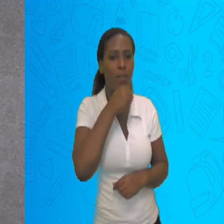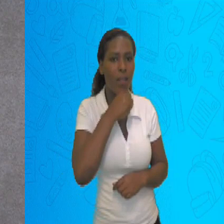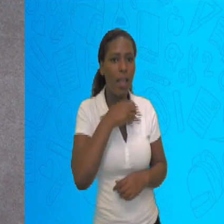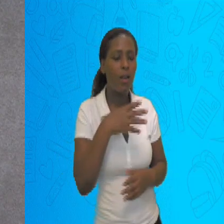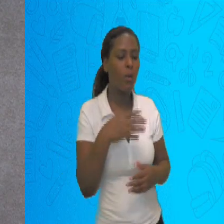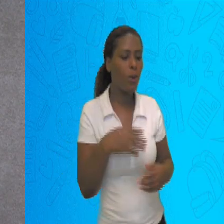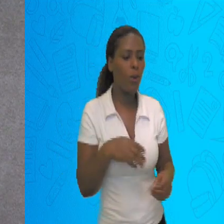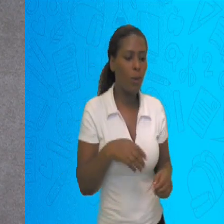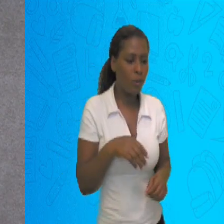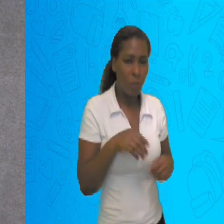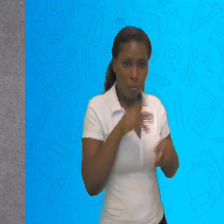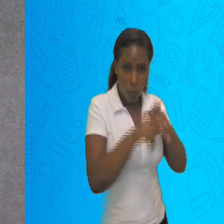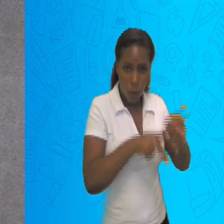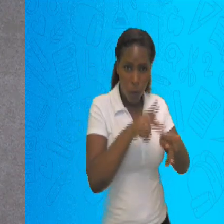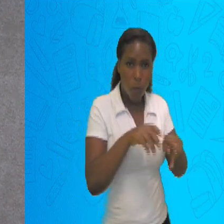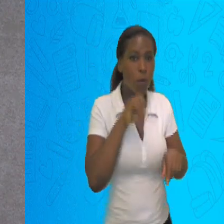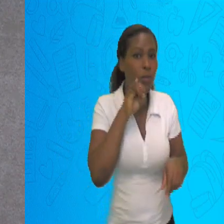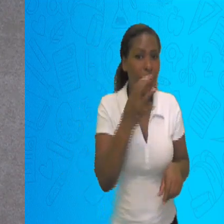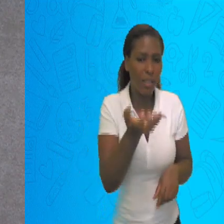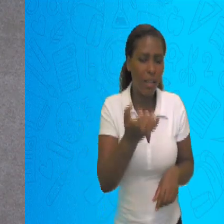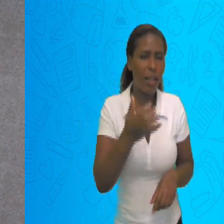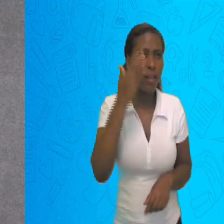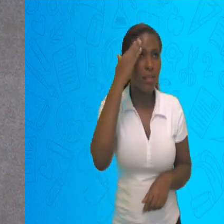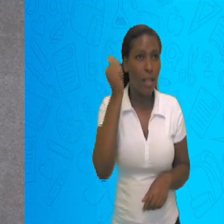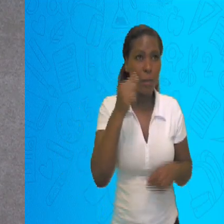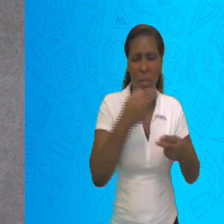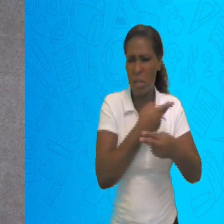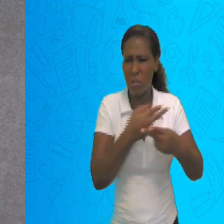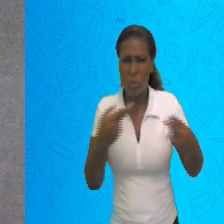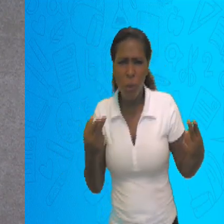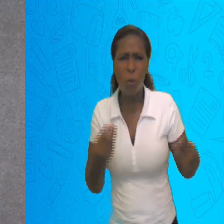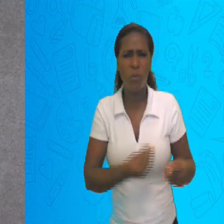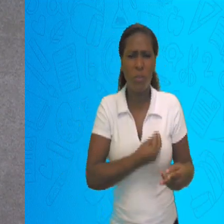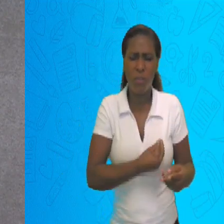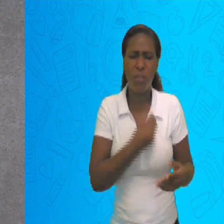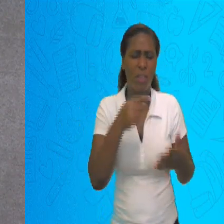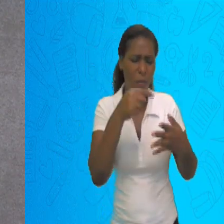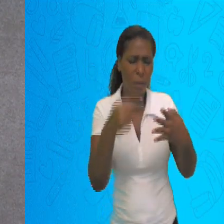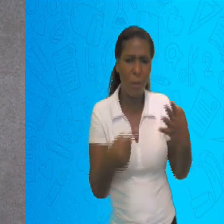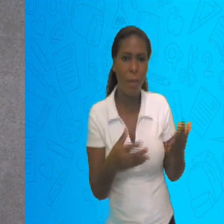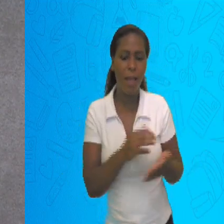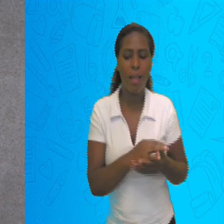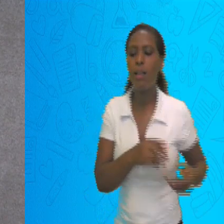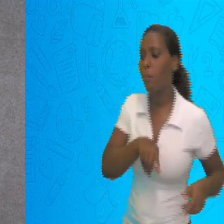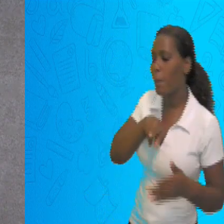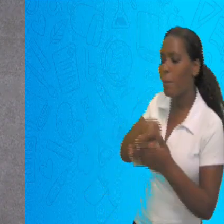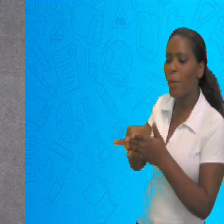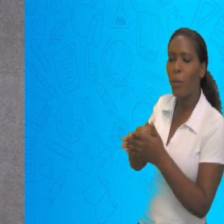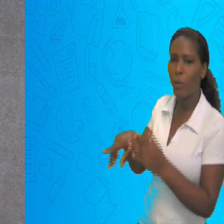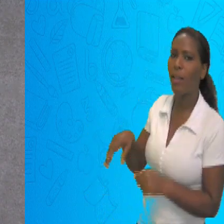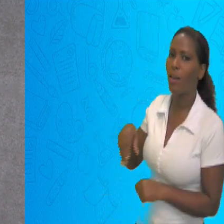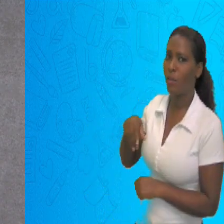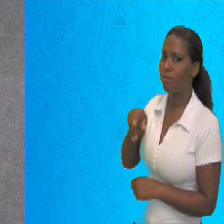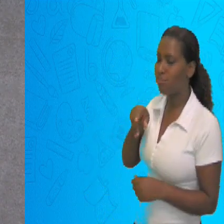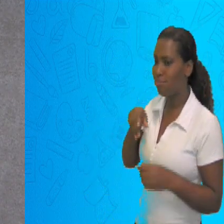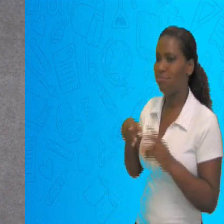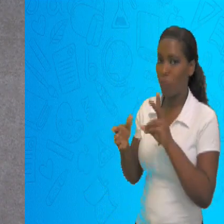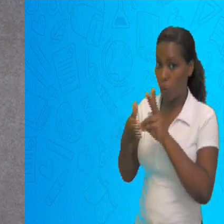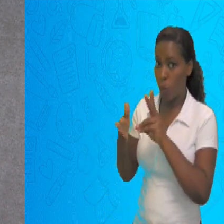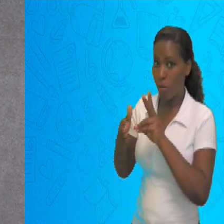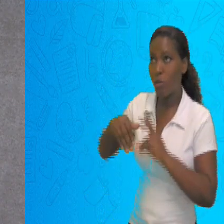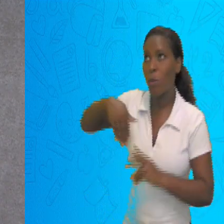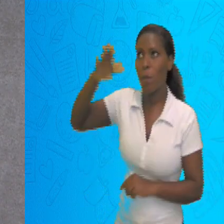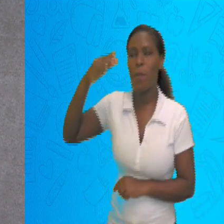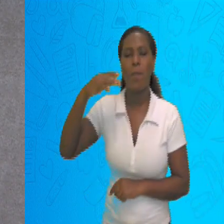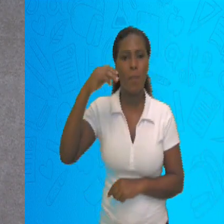consultadas. Os povos falantes do tupi estabeleciam uma divisão do trabalho baseada no gênero e